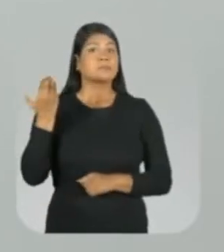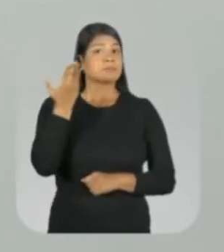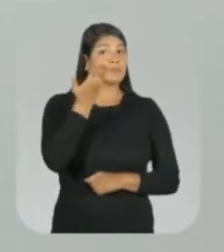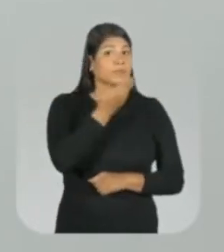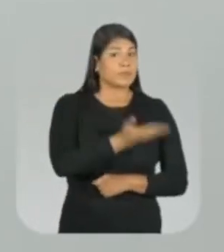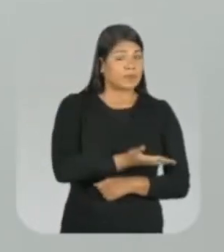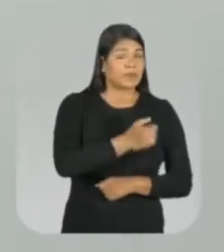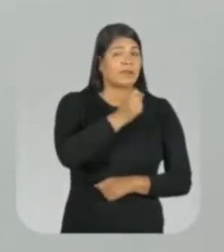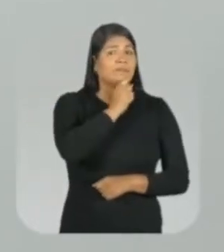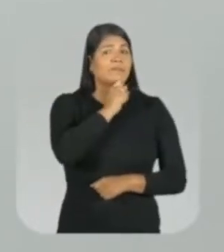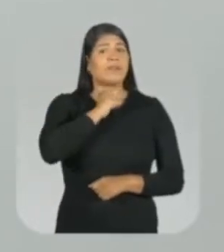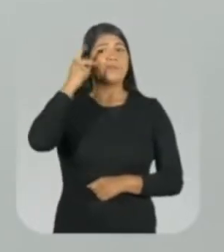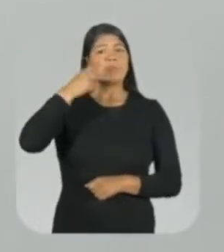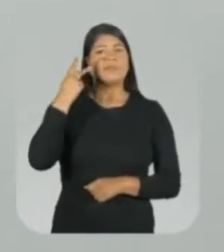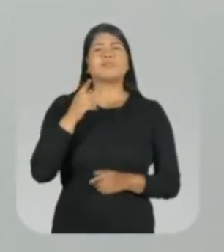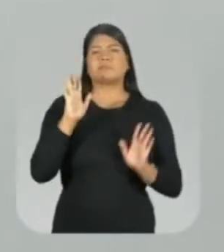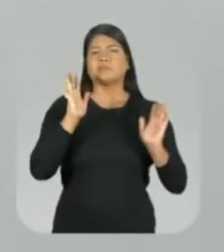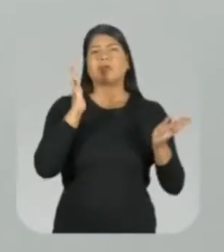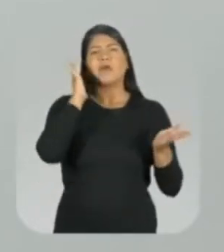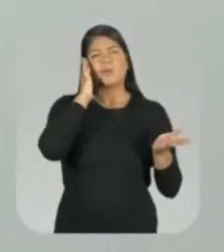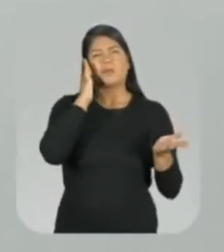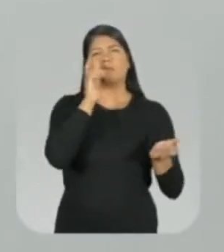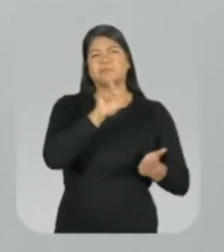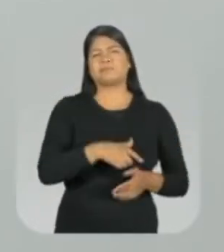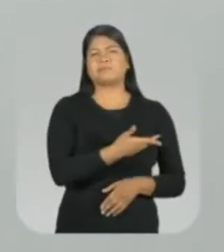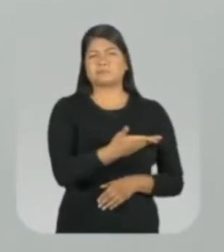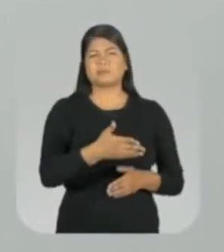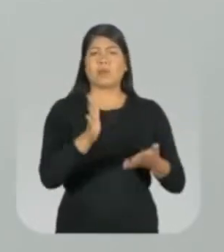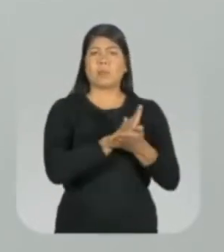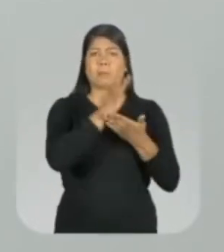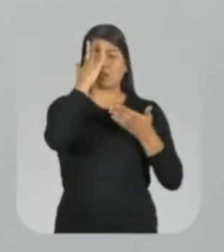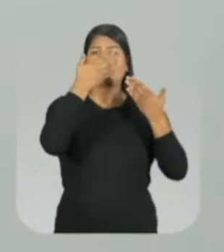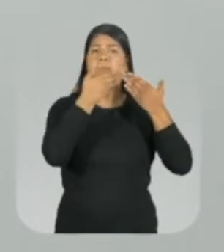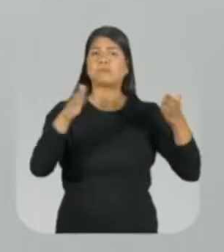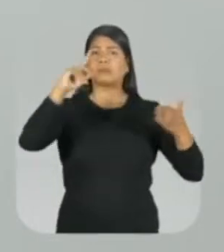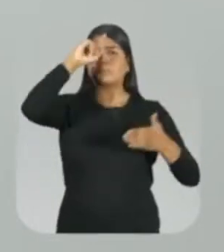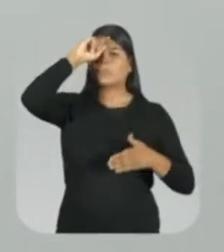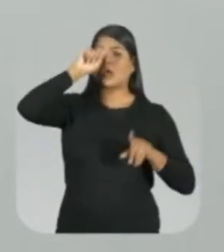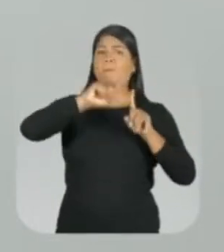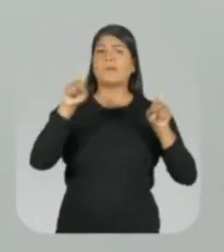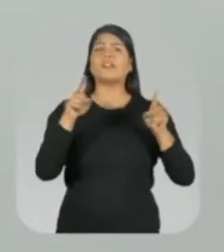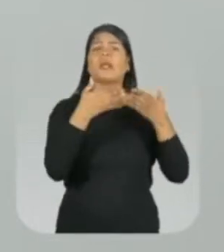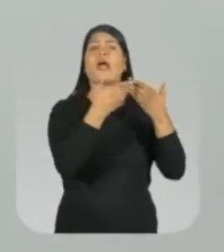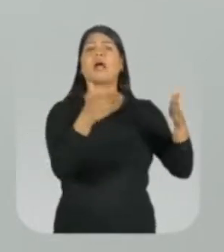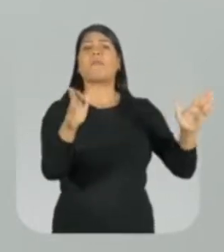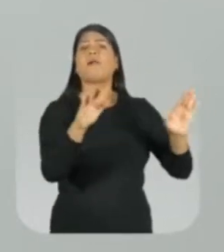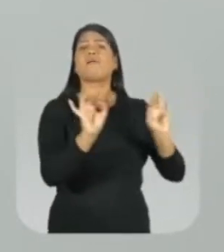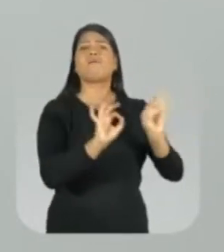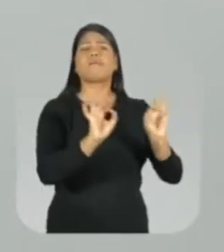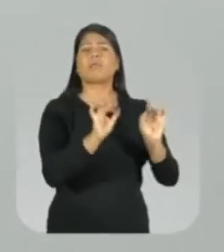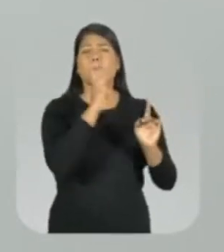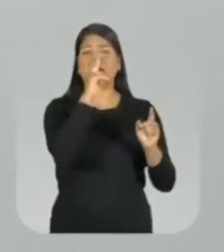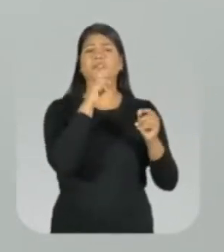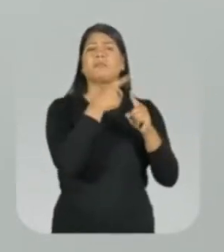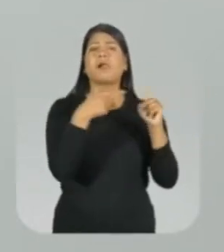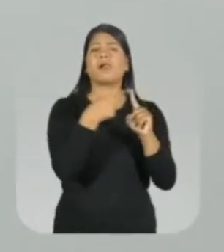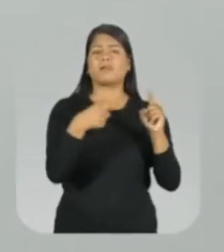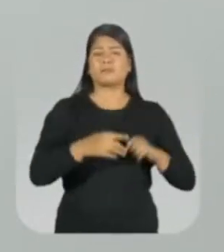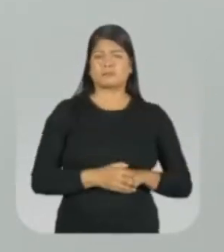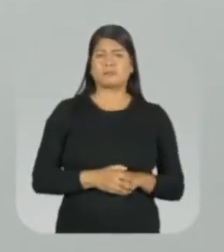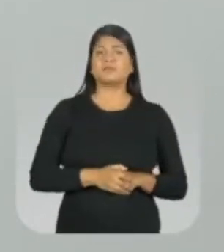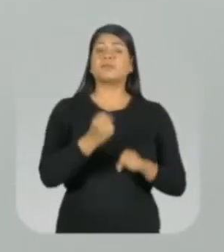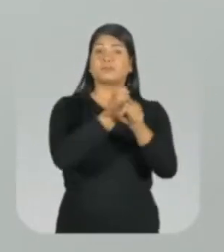lado de lá, temos a velha política de sempre. Gente que inaugura hospital, mas não coloca para funcionar direito.